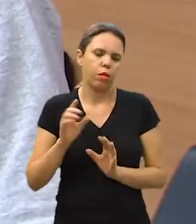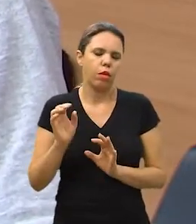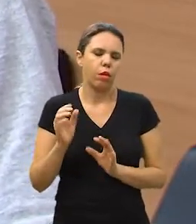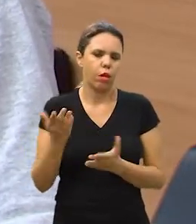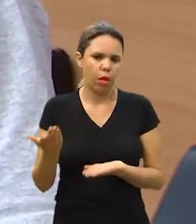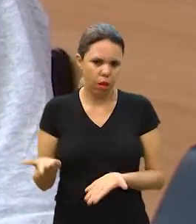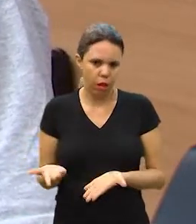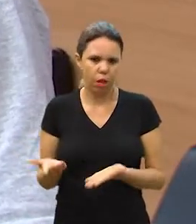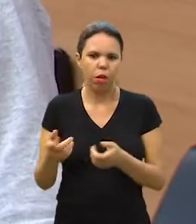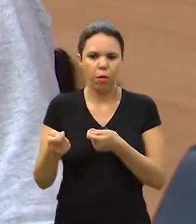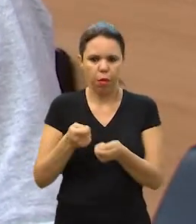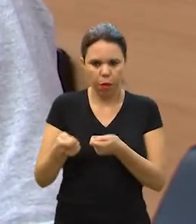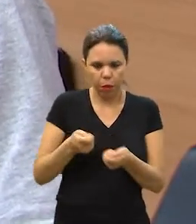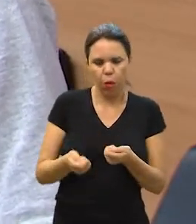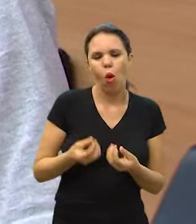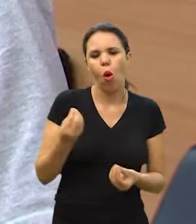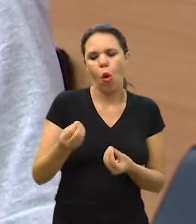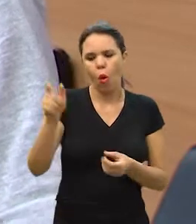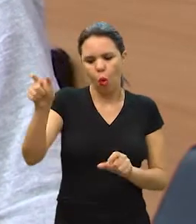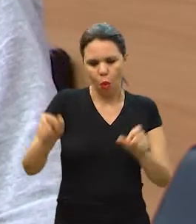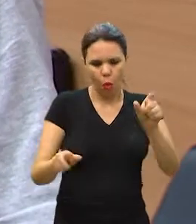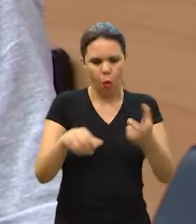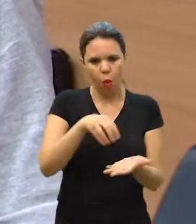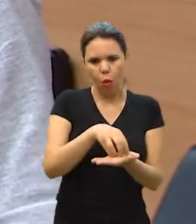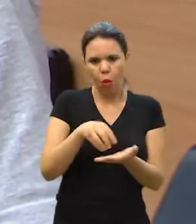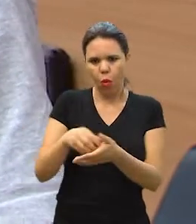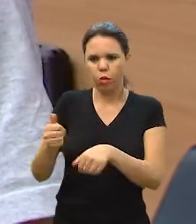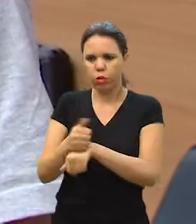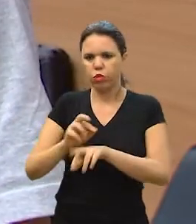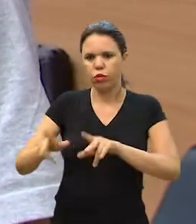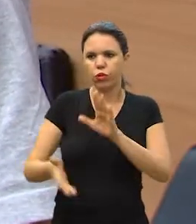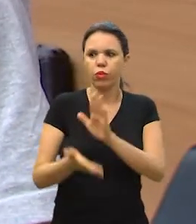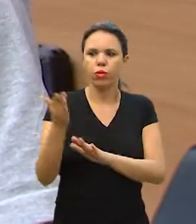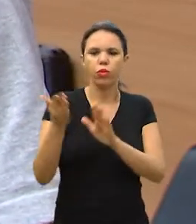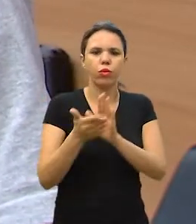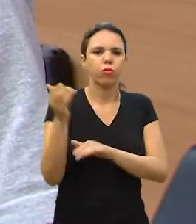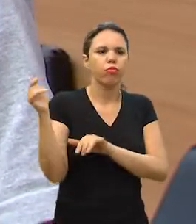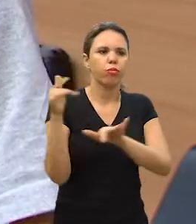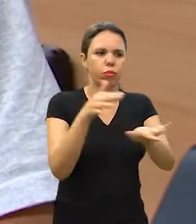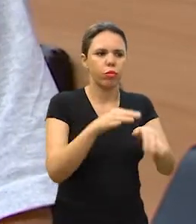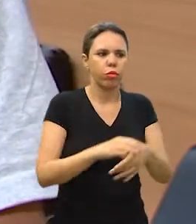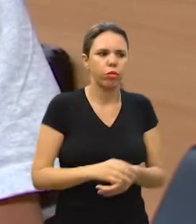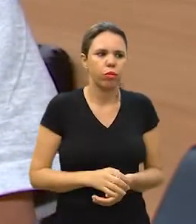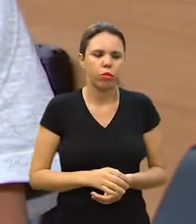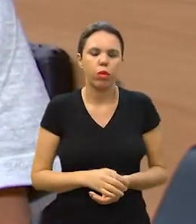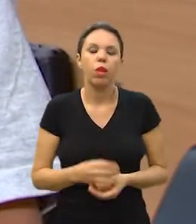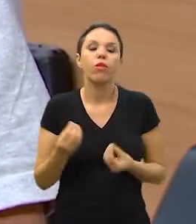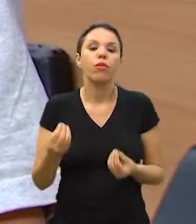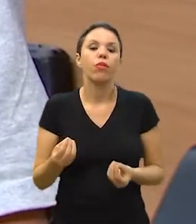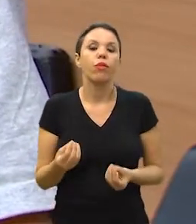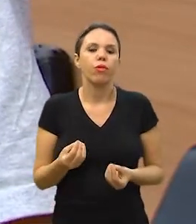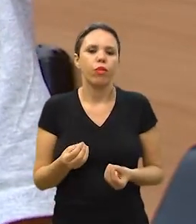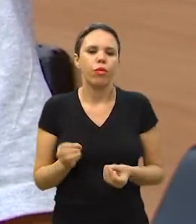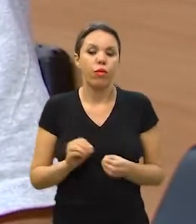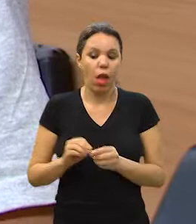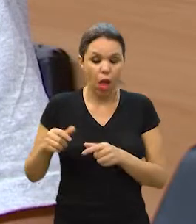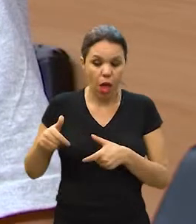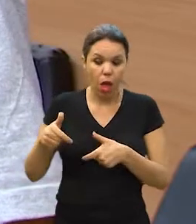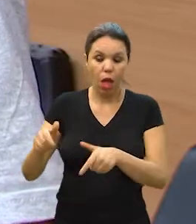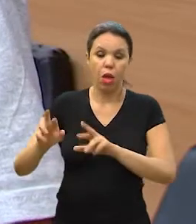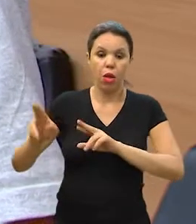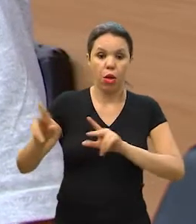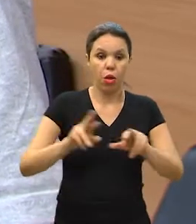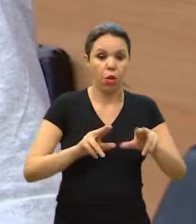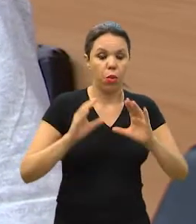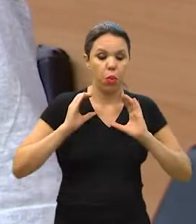há esse controle de como que cada setor vai ser evacuado e como cada setor evacuado vai